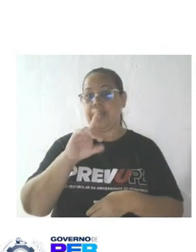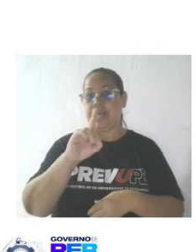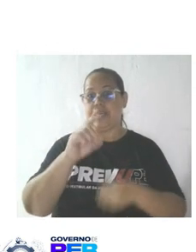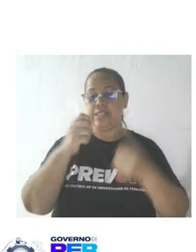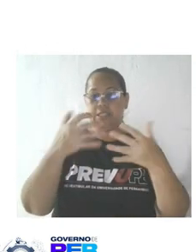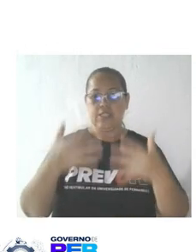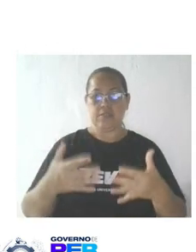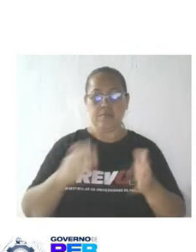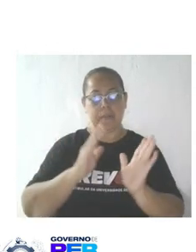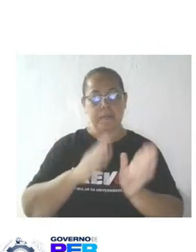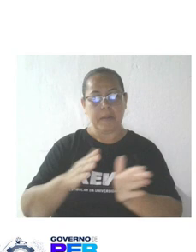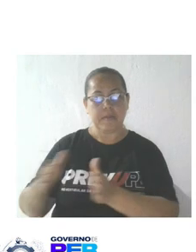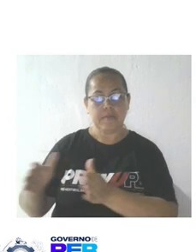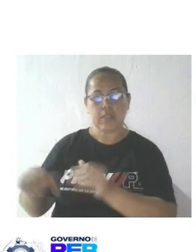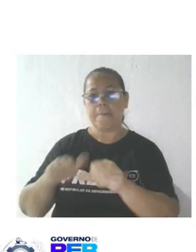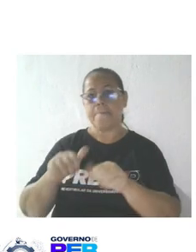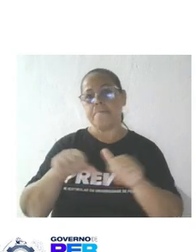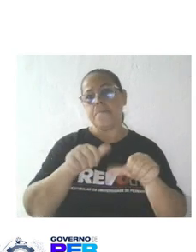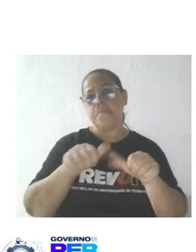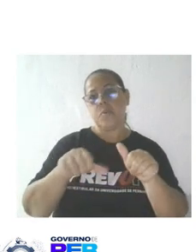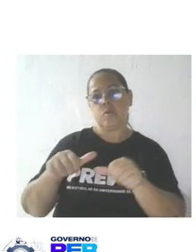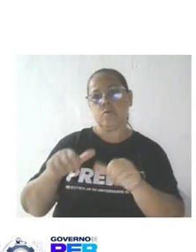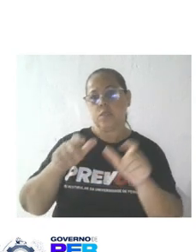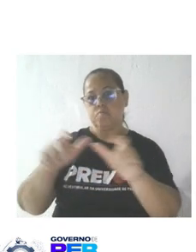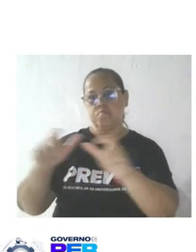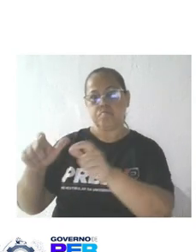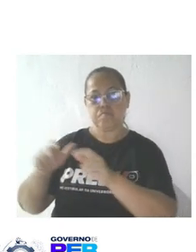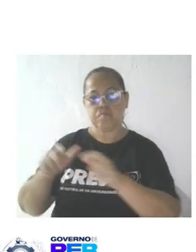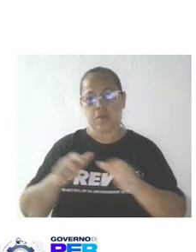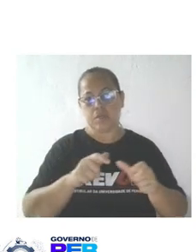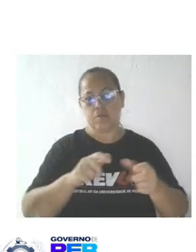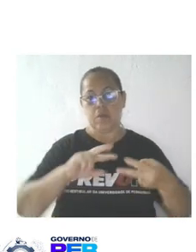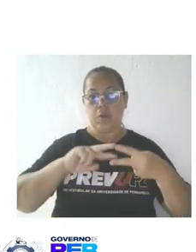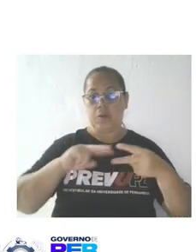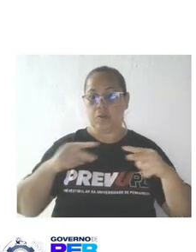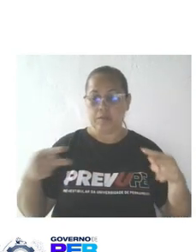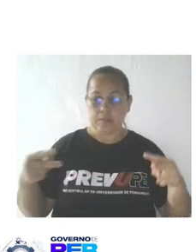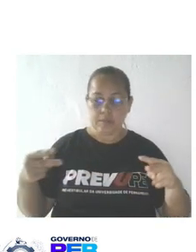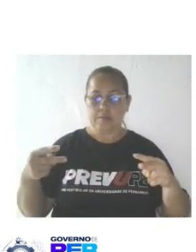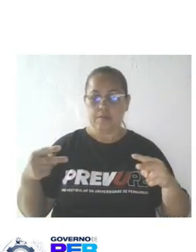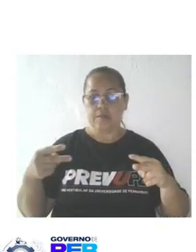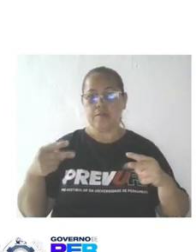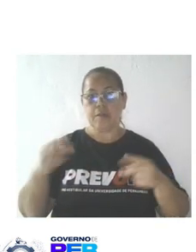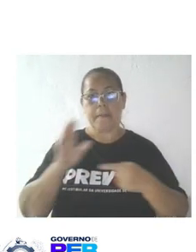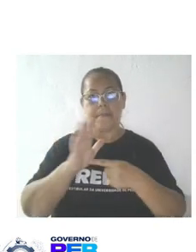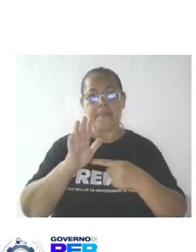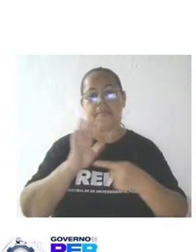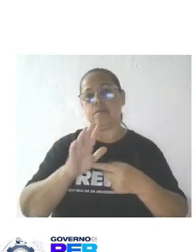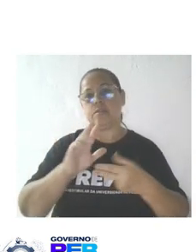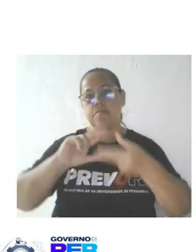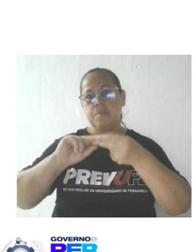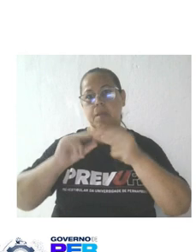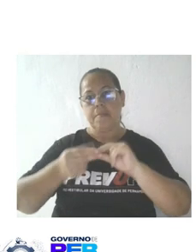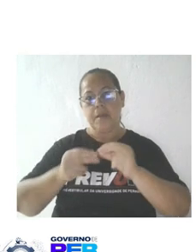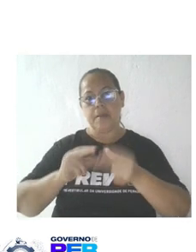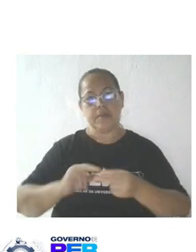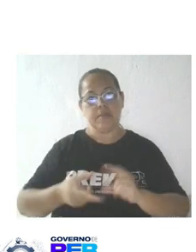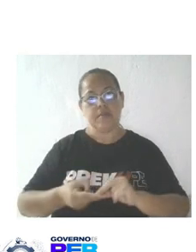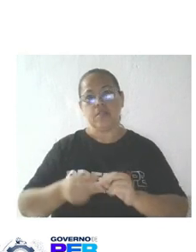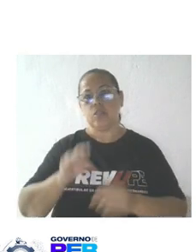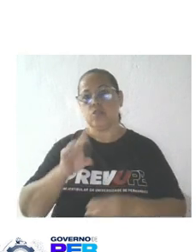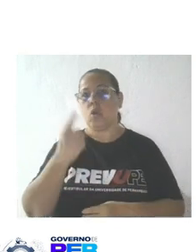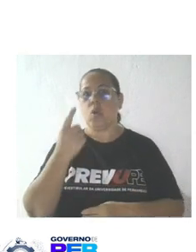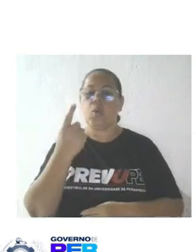sequência de bases muda de espécie para espécie. E o código genético que determina cada aminoácido é determinado apenas por um